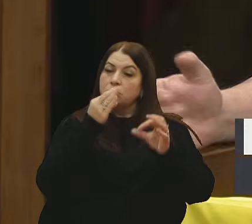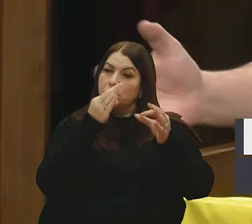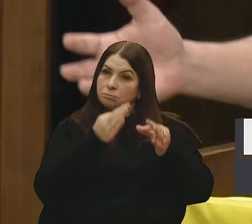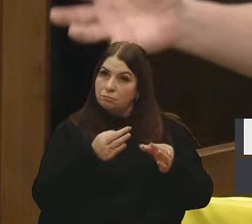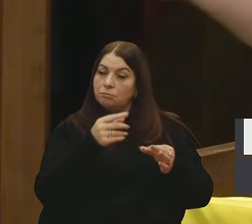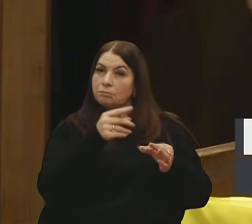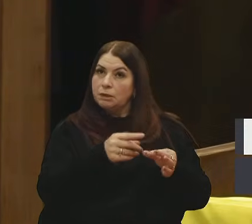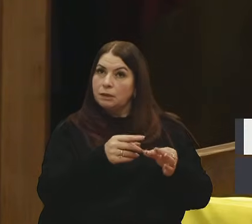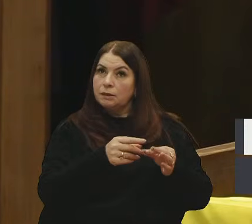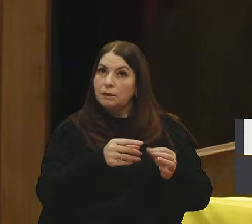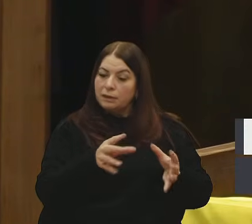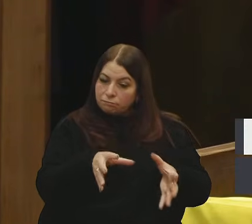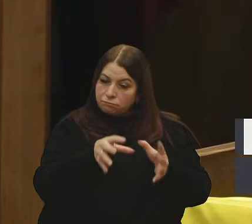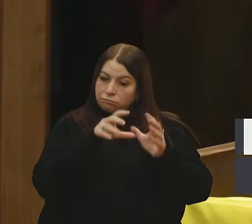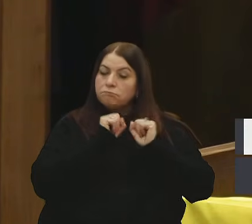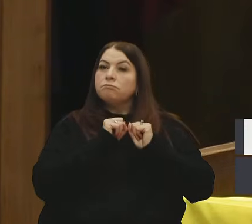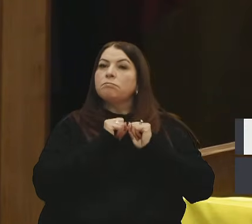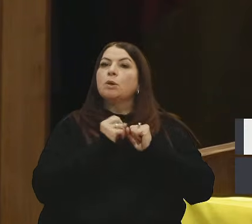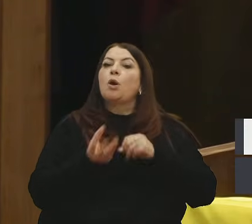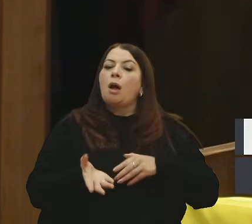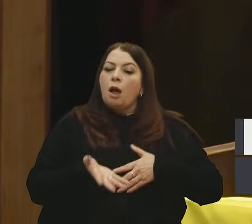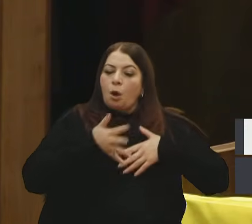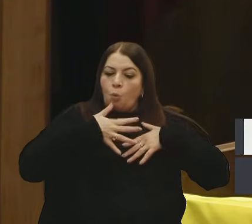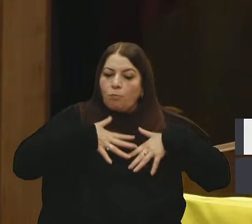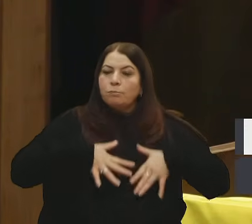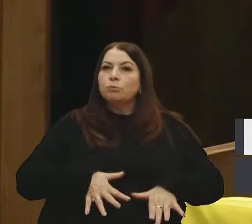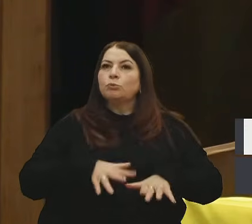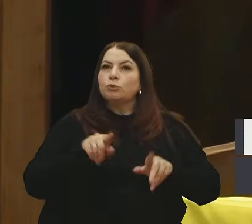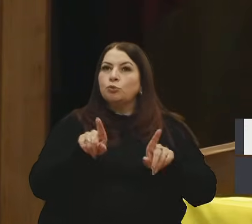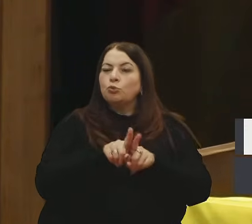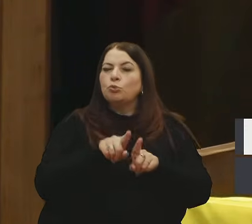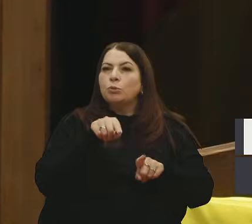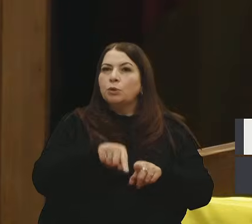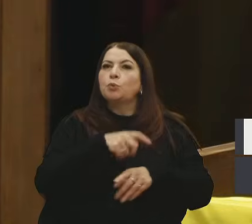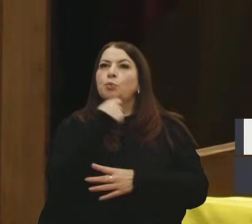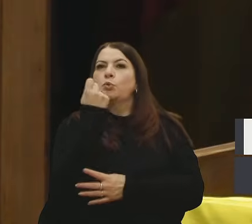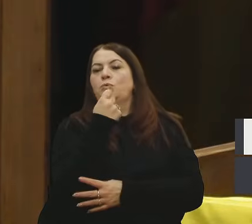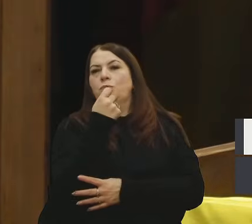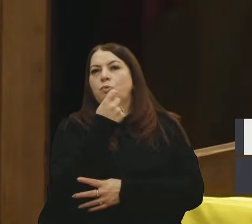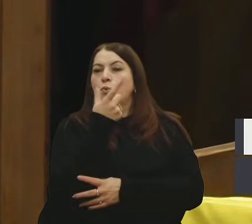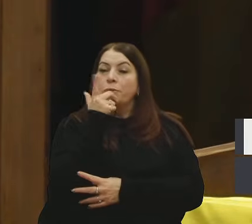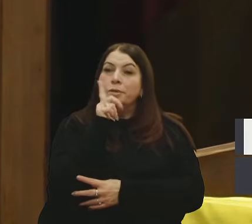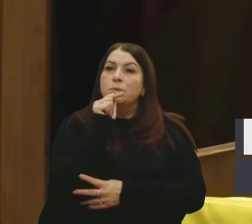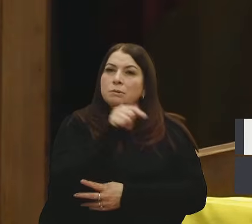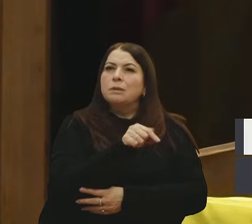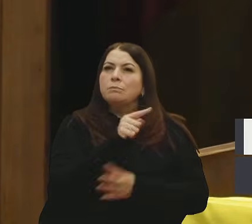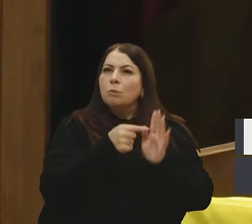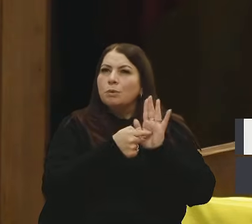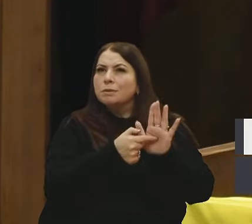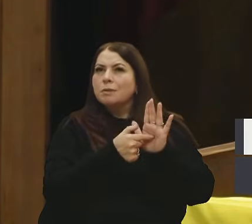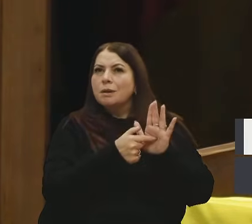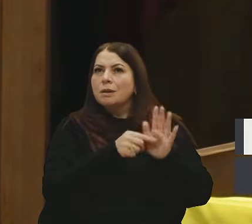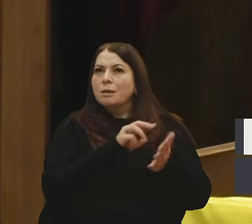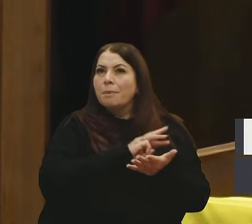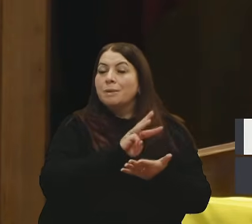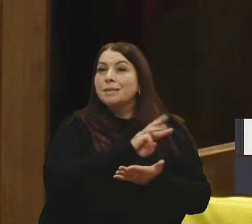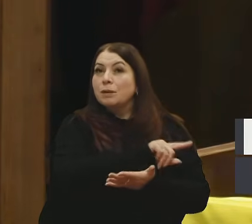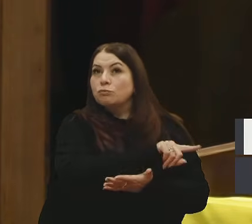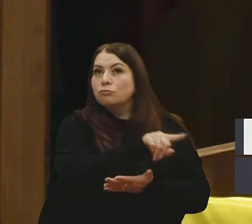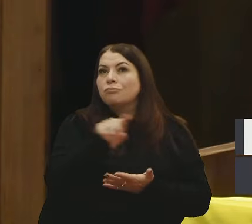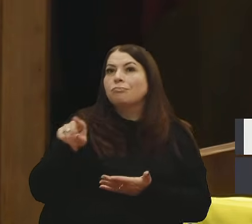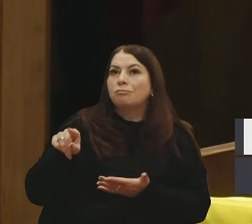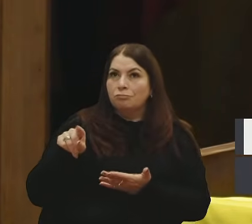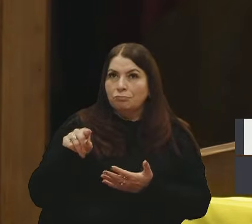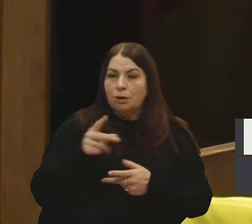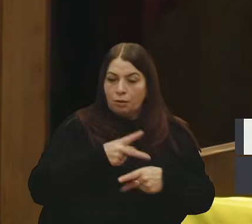acertadamente decidimos incorporar aqui no Rio Grande do Sul e conseguimos, com isso, levar uma mensagem que chegou